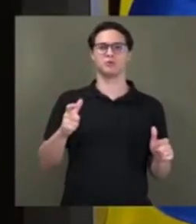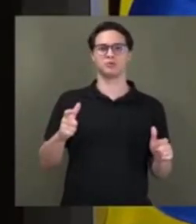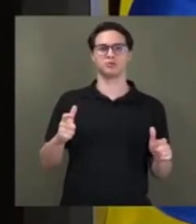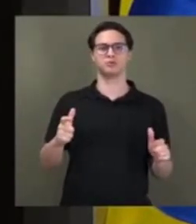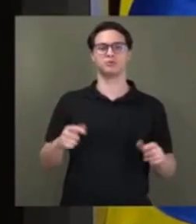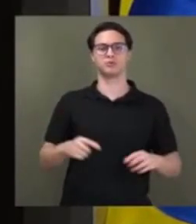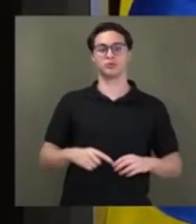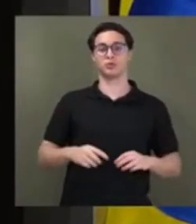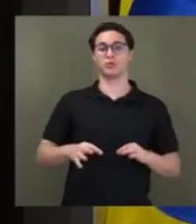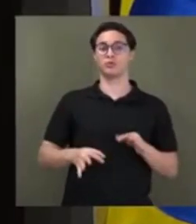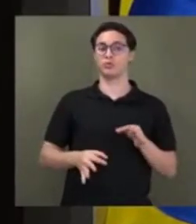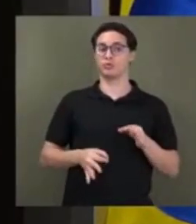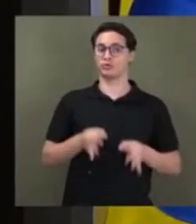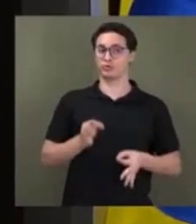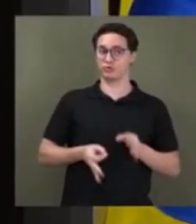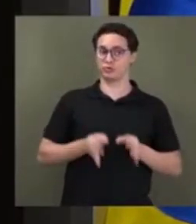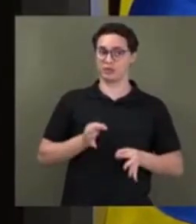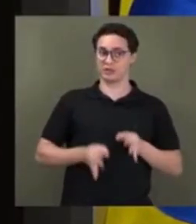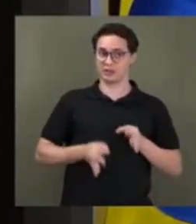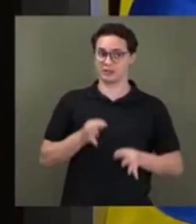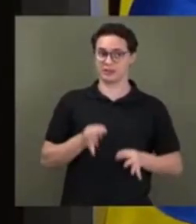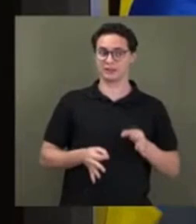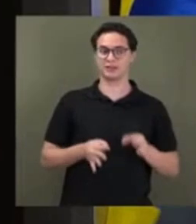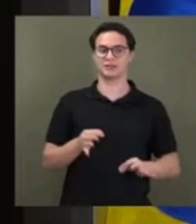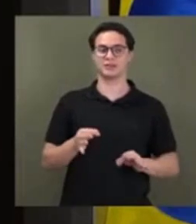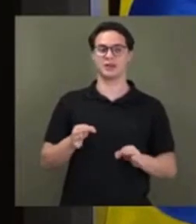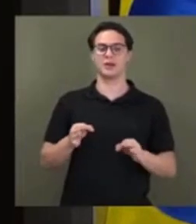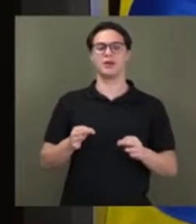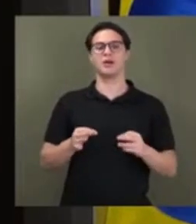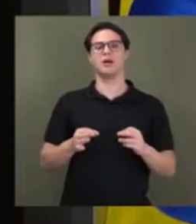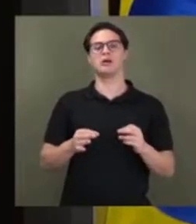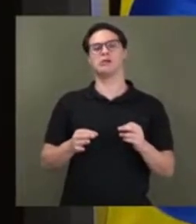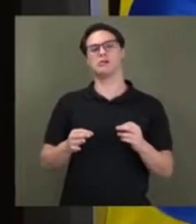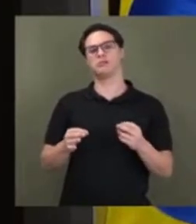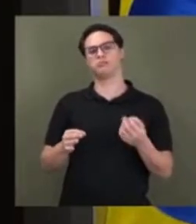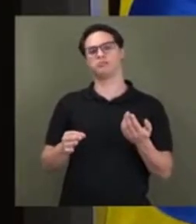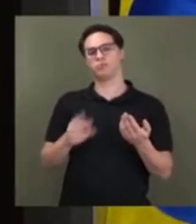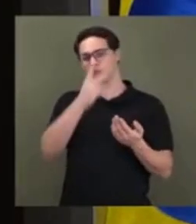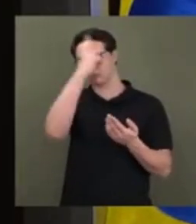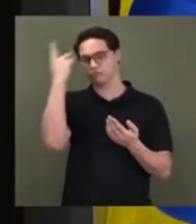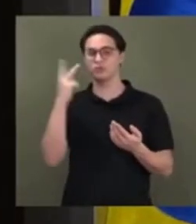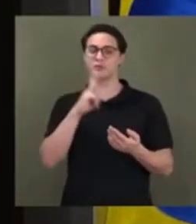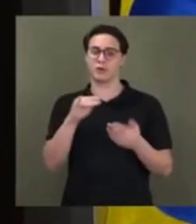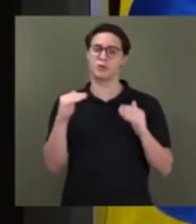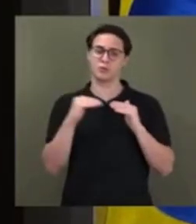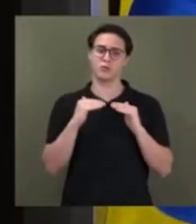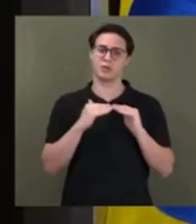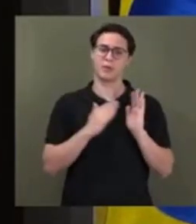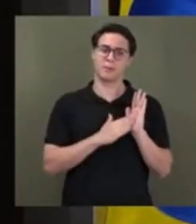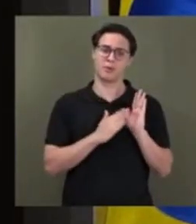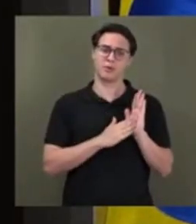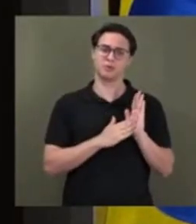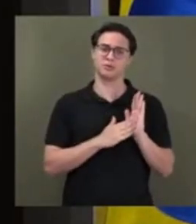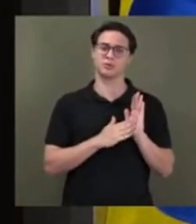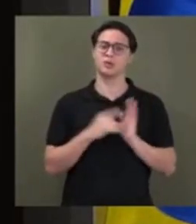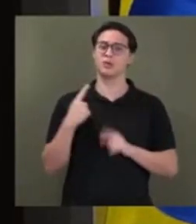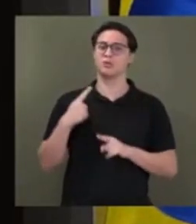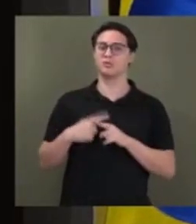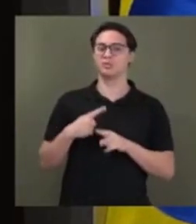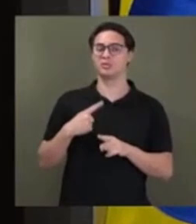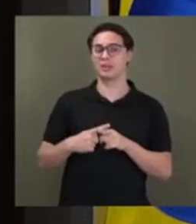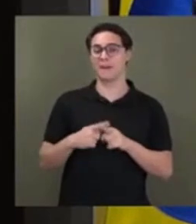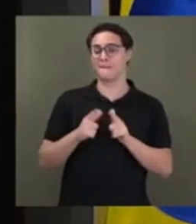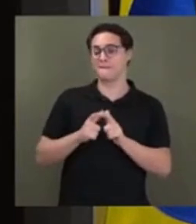dos juízes, promotores e militares haverão de concordar com essa proposta. Porque a